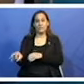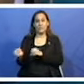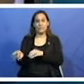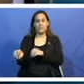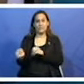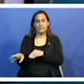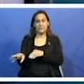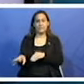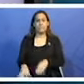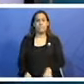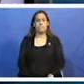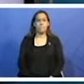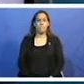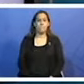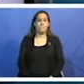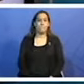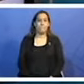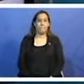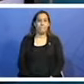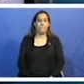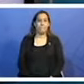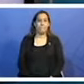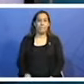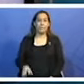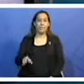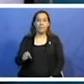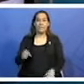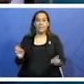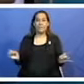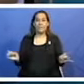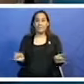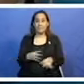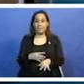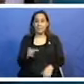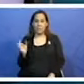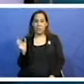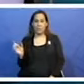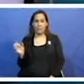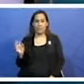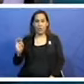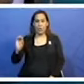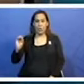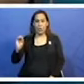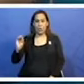Grifou professora, olha aqui, ó, ora. Ó,